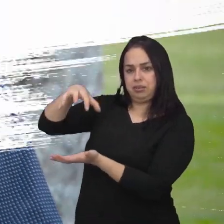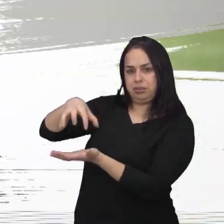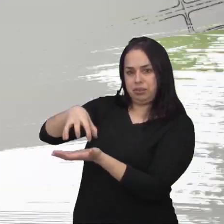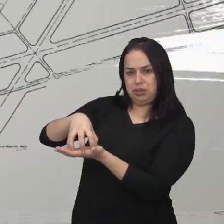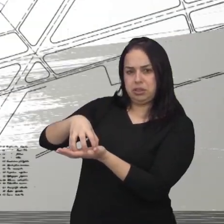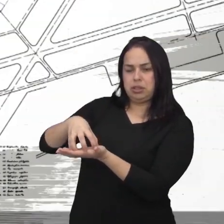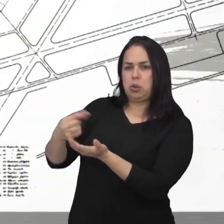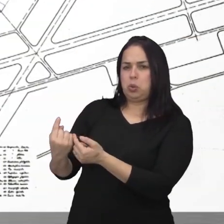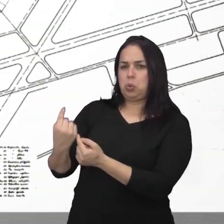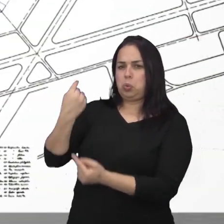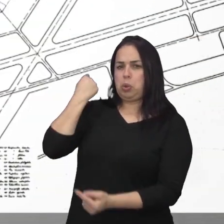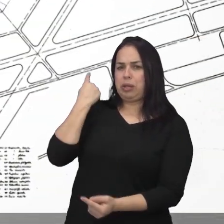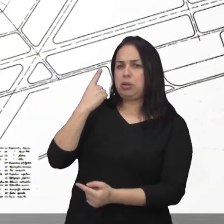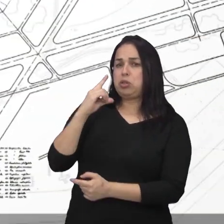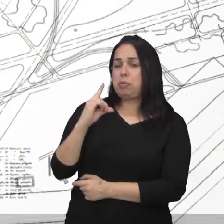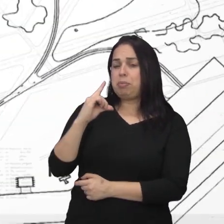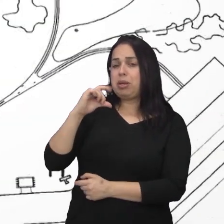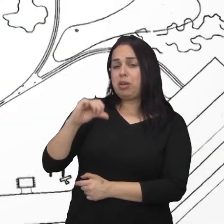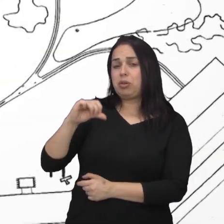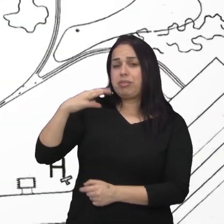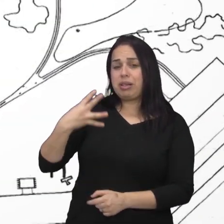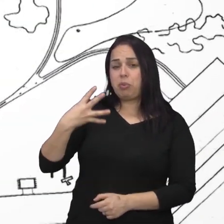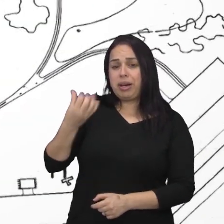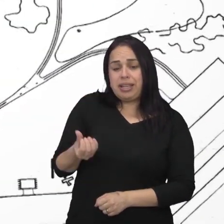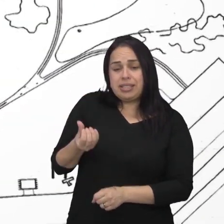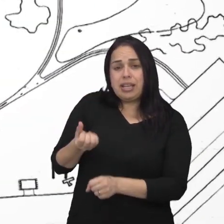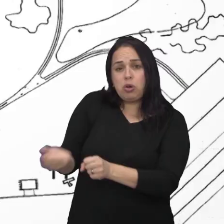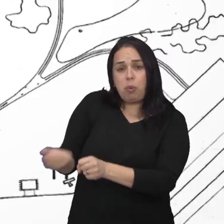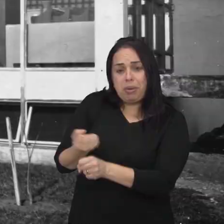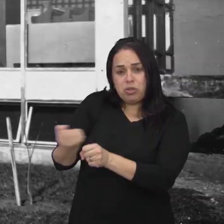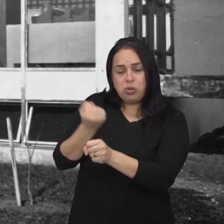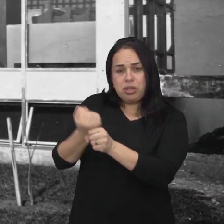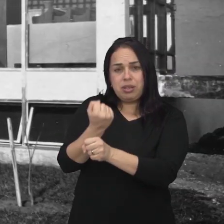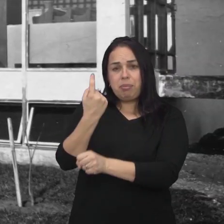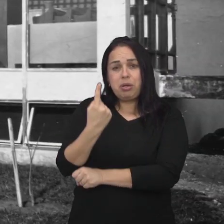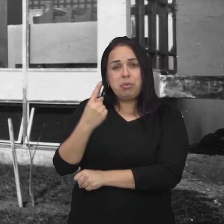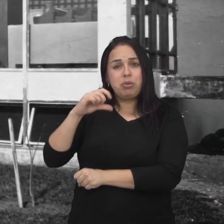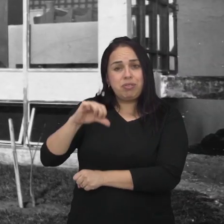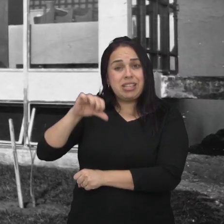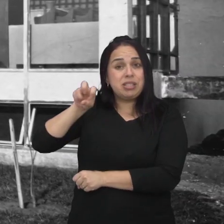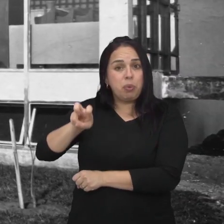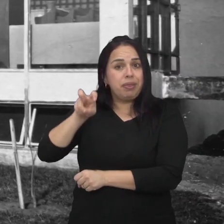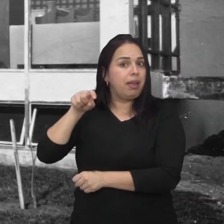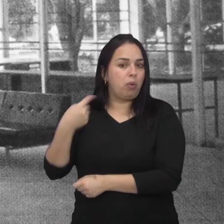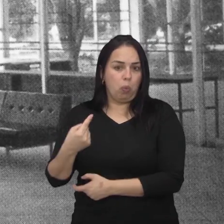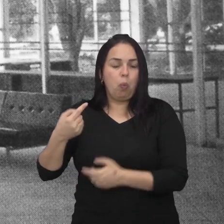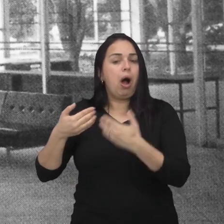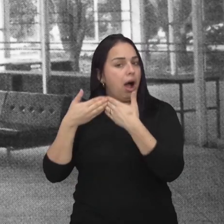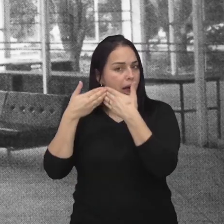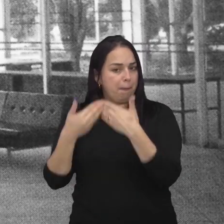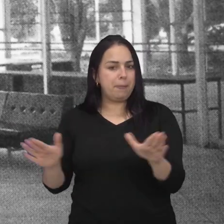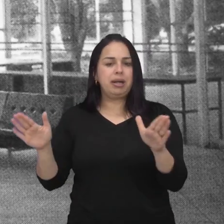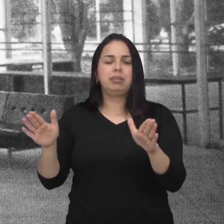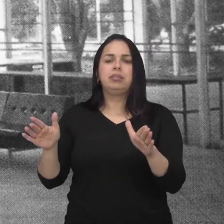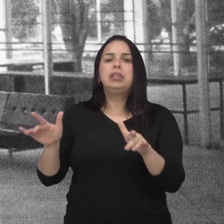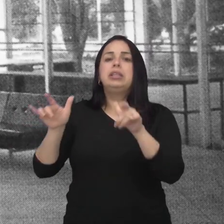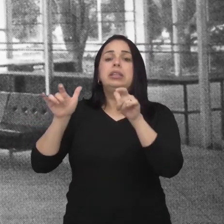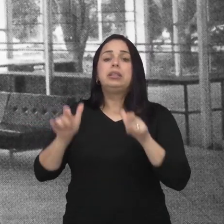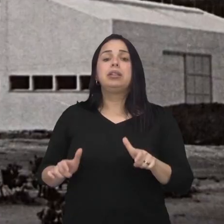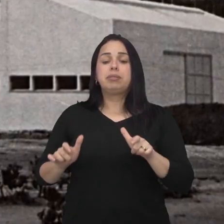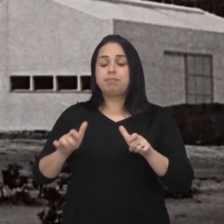de 46, começa a ser construído em 47, é inaugurado em 51 também, previa uma